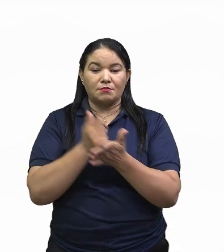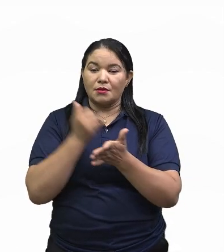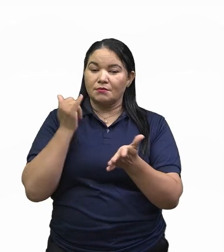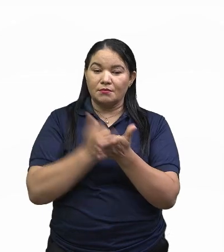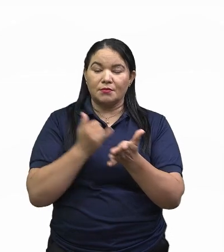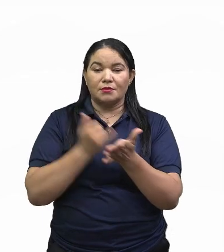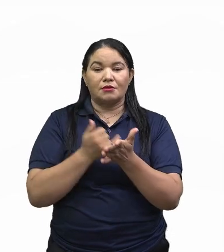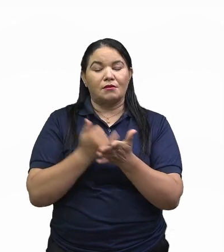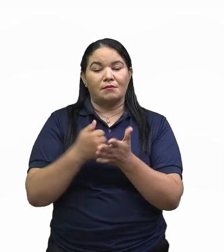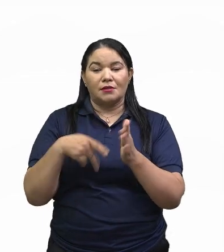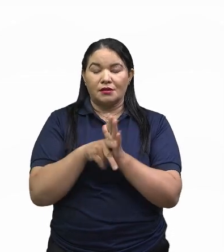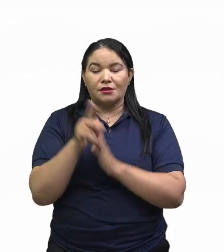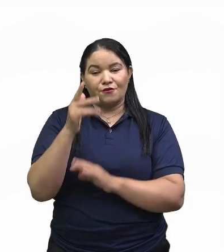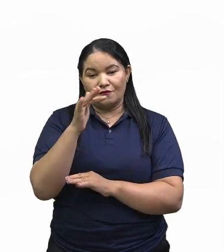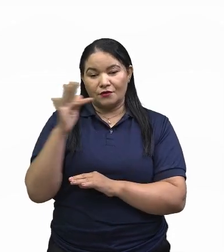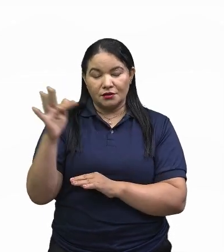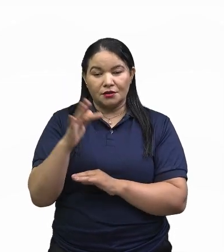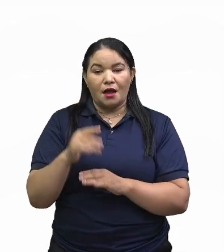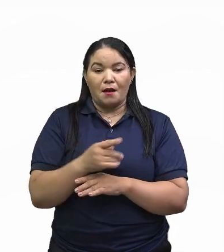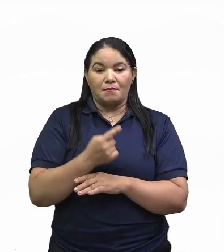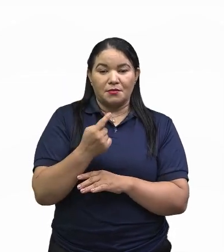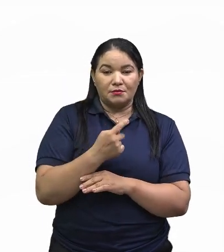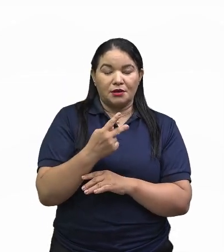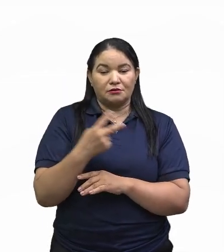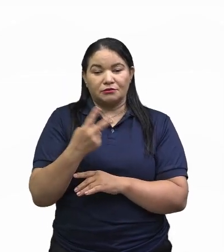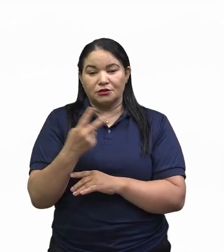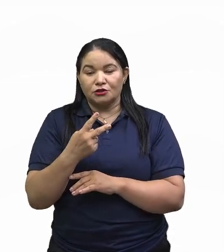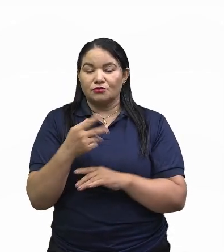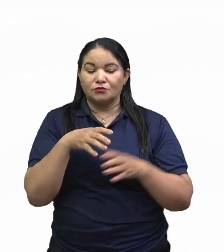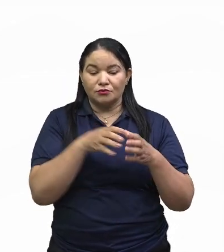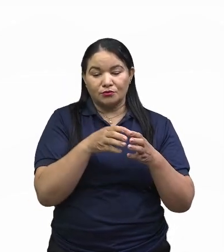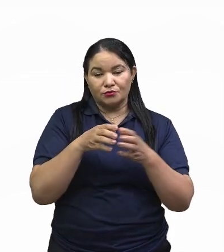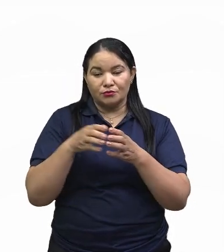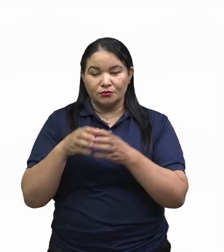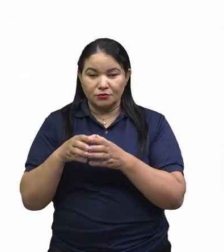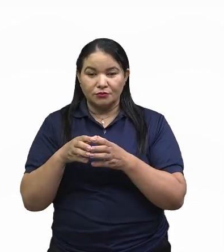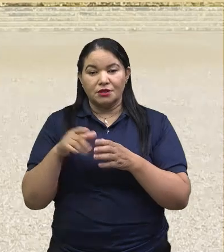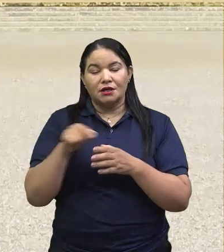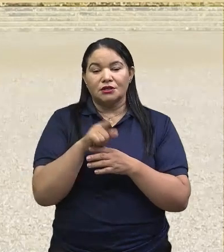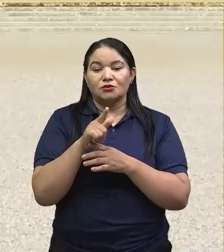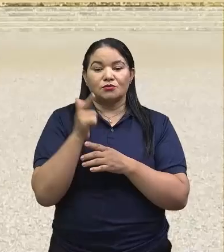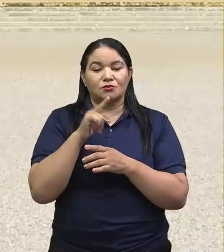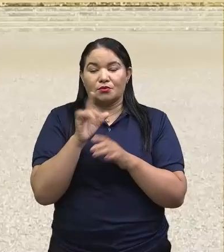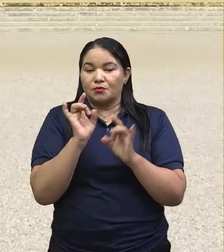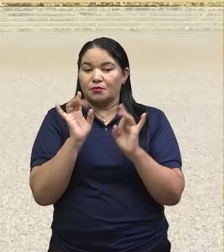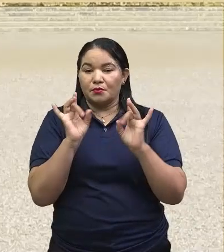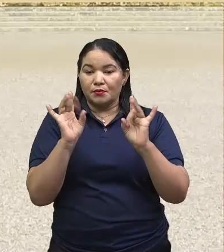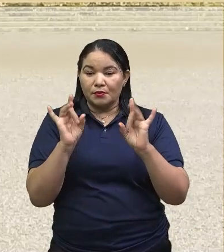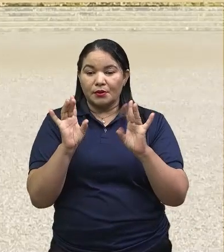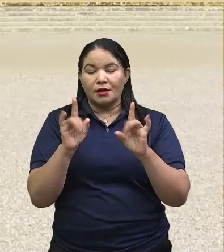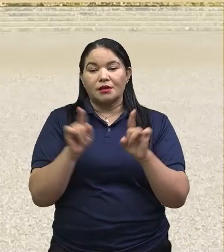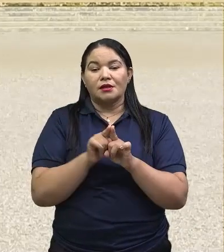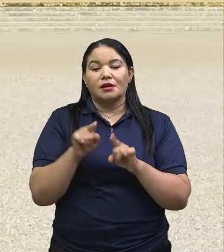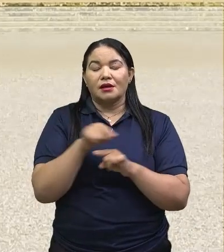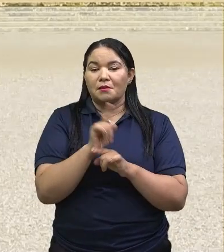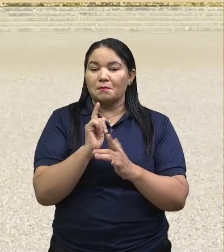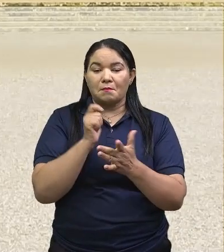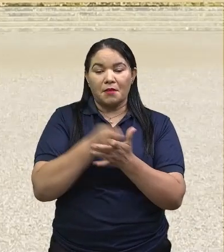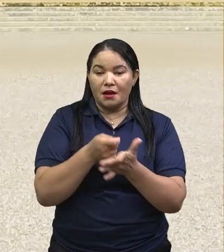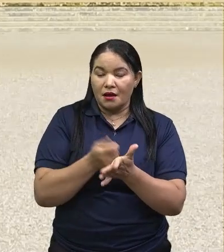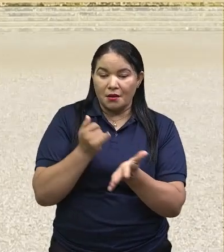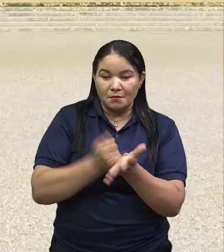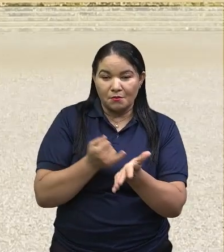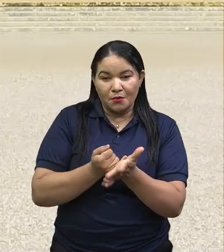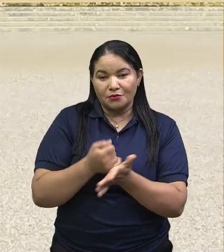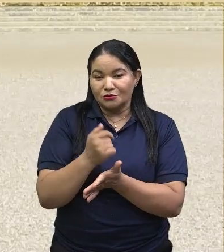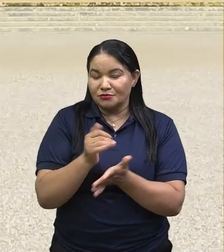França, enquanto que o primeiro e o segundo estado, eles tinham privilégios, eles não pagar